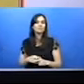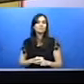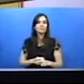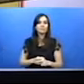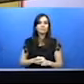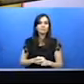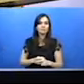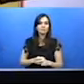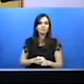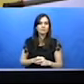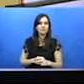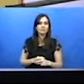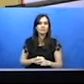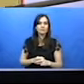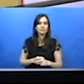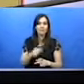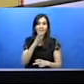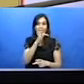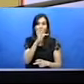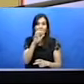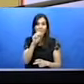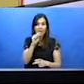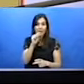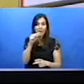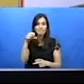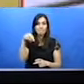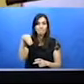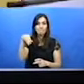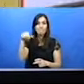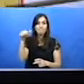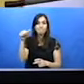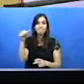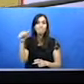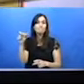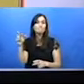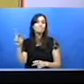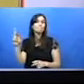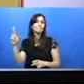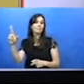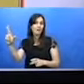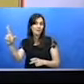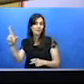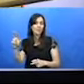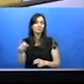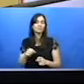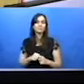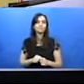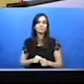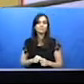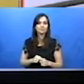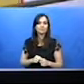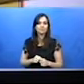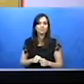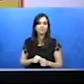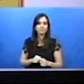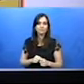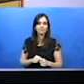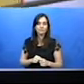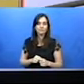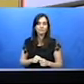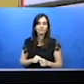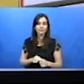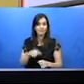o M com A e o R, nós temos o sonzinho da letra R no final, fica mar,